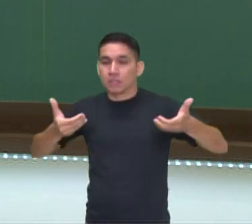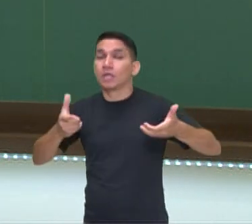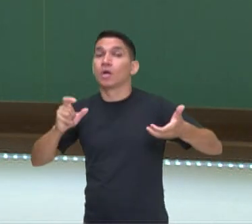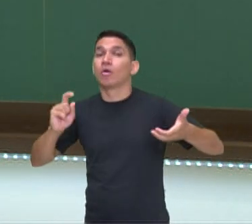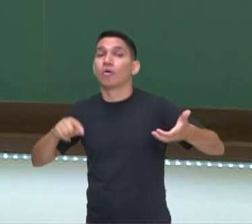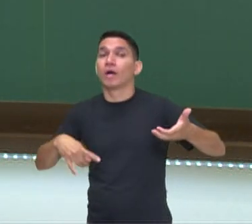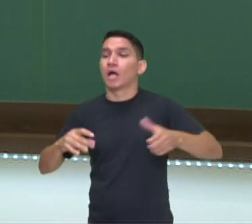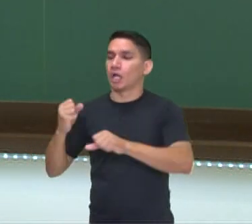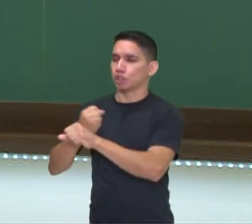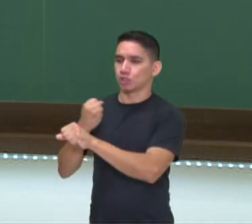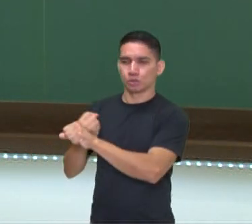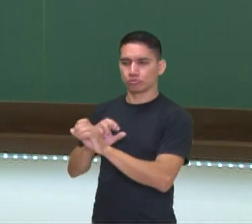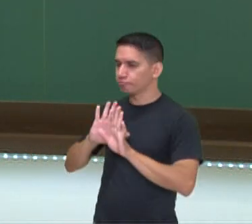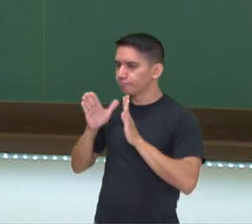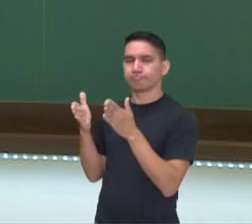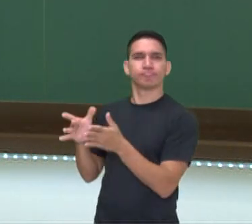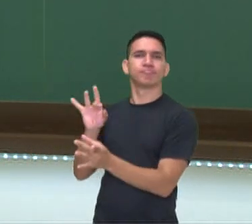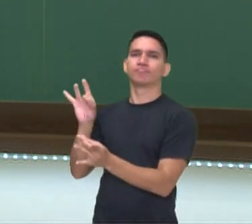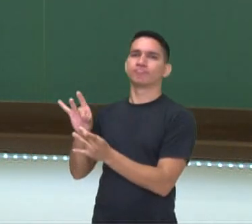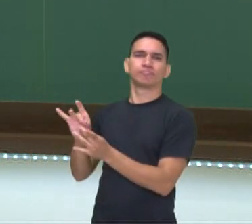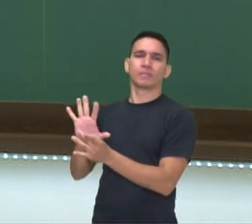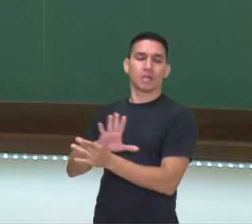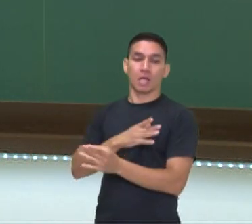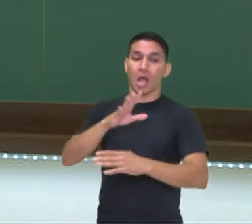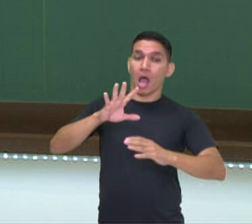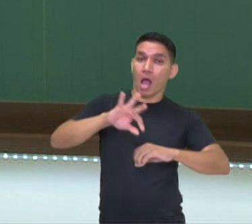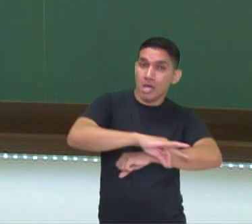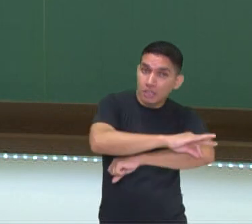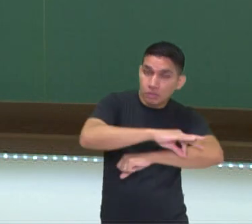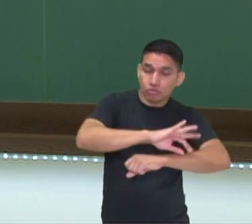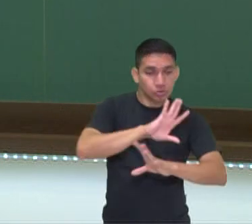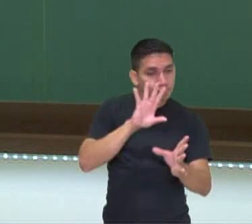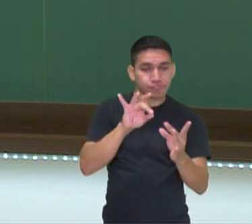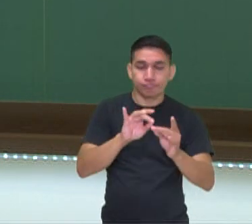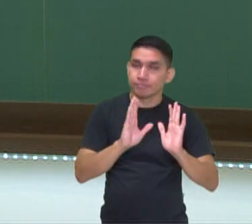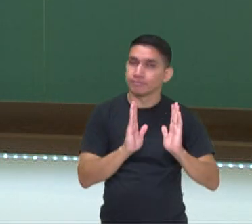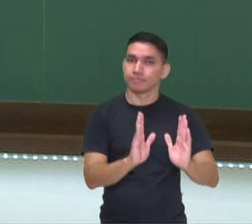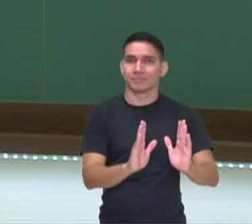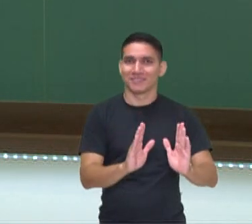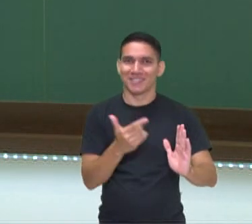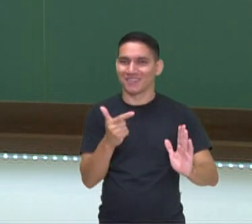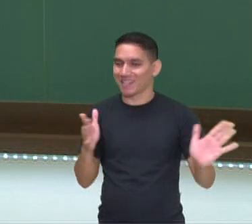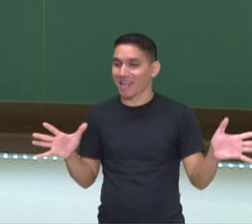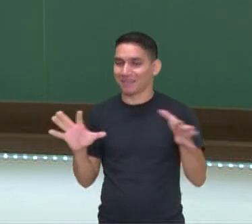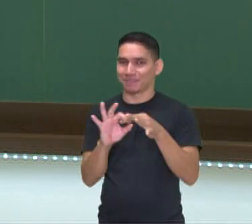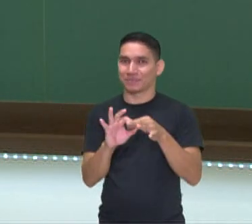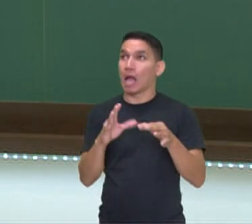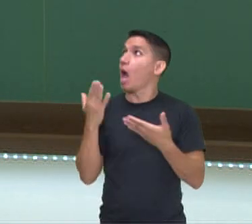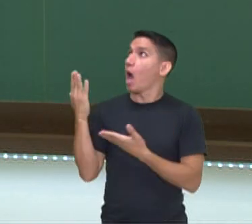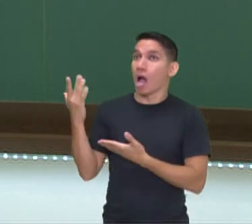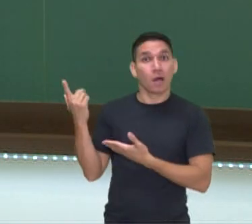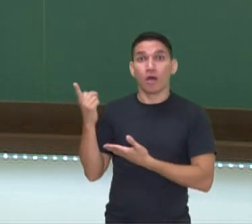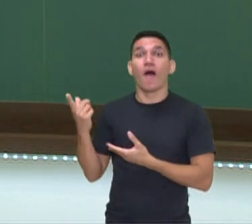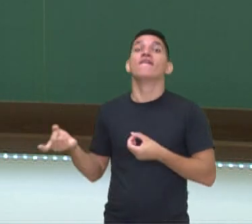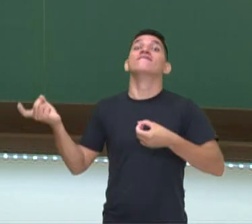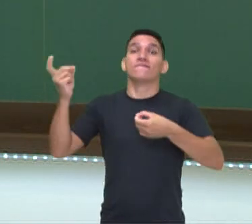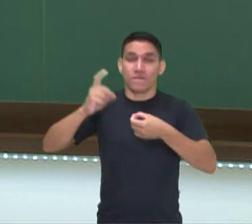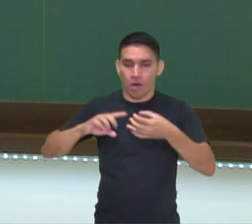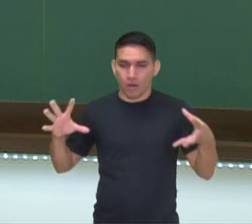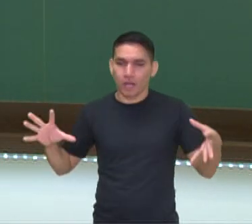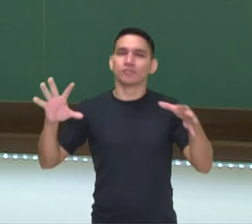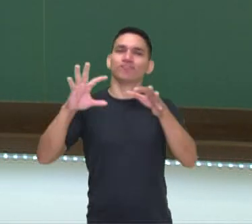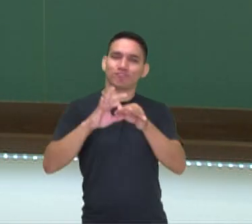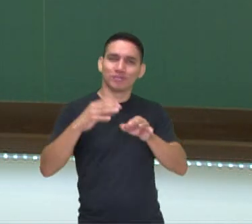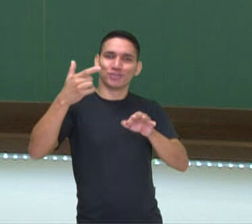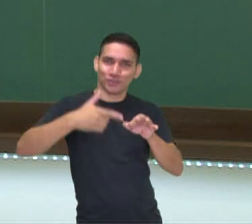A escultura passa a ser somente escultura e a arquitetura somente arquitetura. Ele não unia as obras. Aqui não. Volta a unir, o quê?